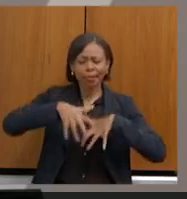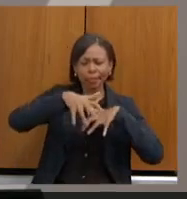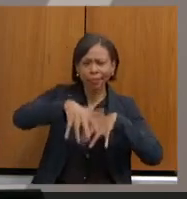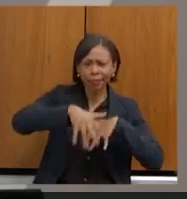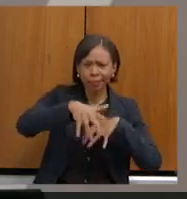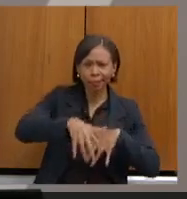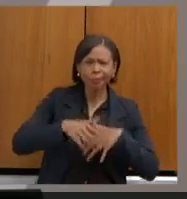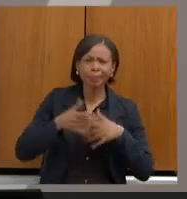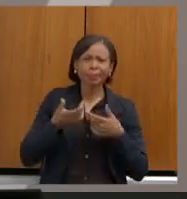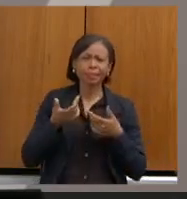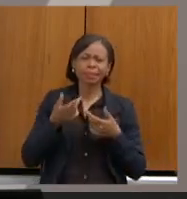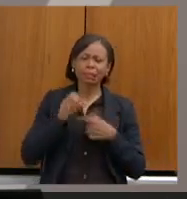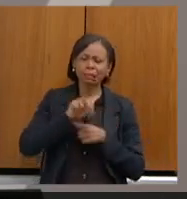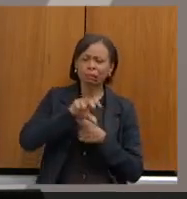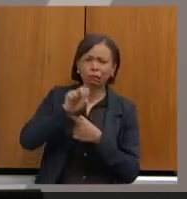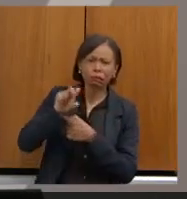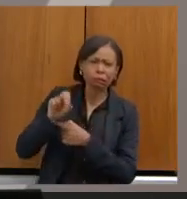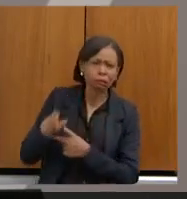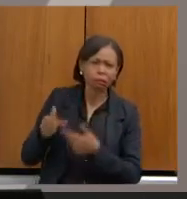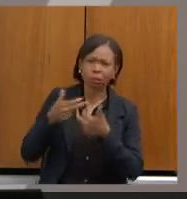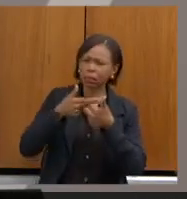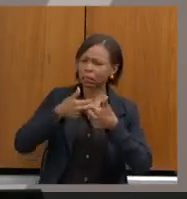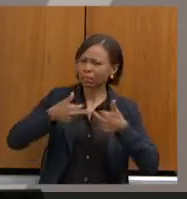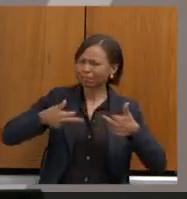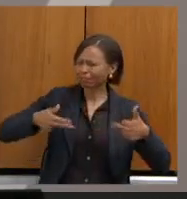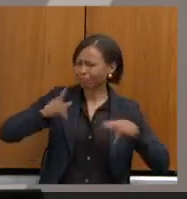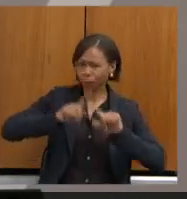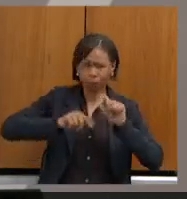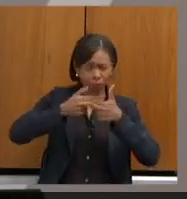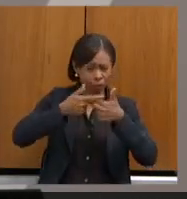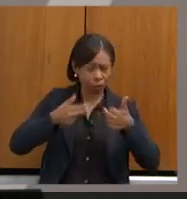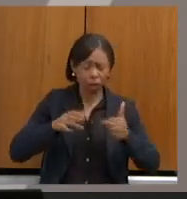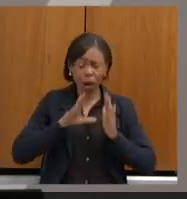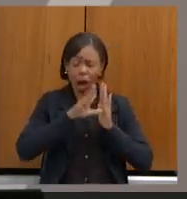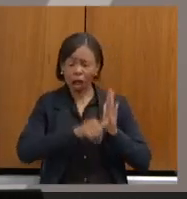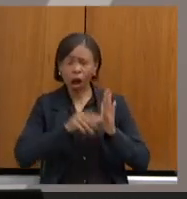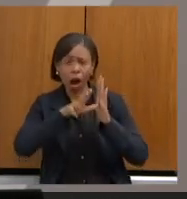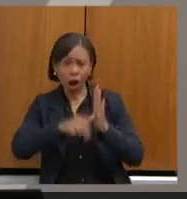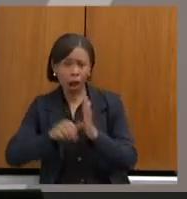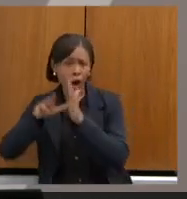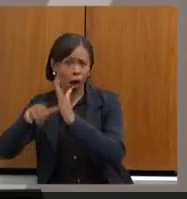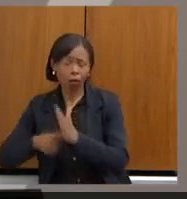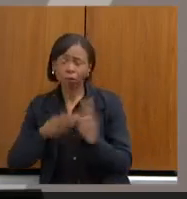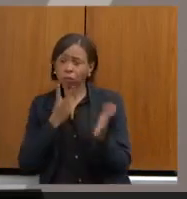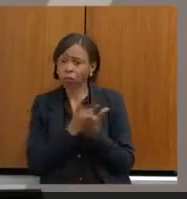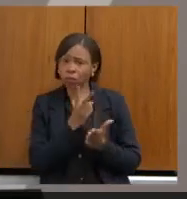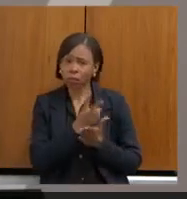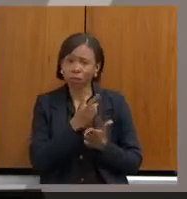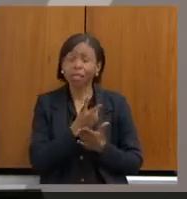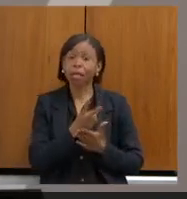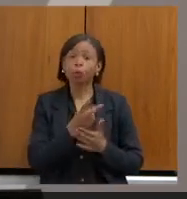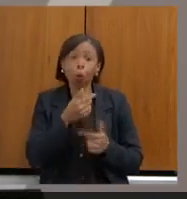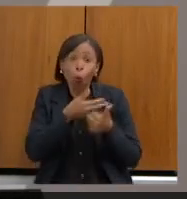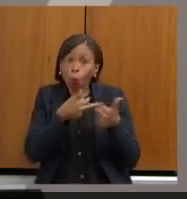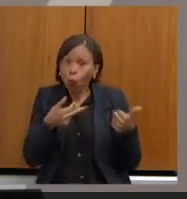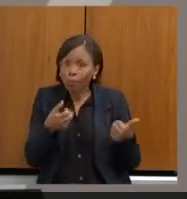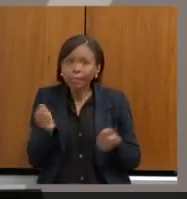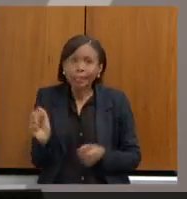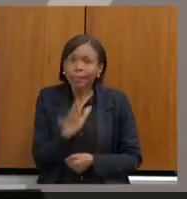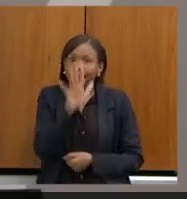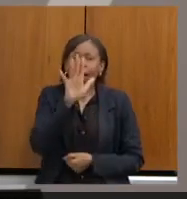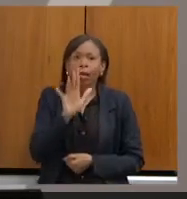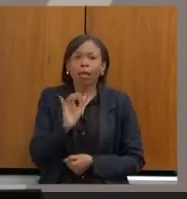fertilizantes Monte coelho é o príncipe são cargas cargas recentemente agora ali na região de